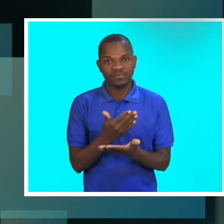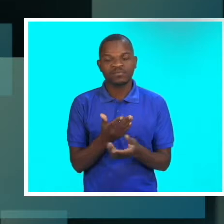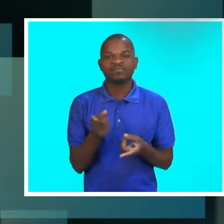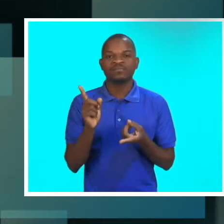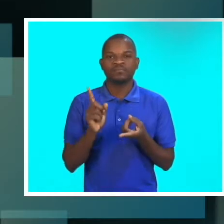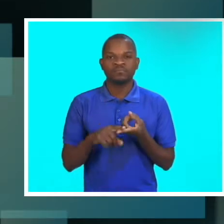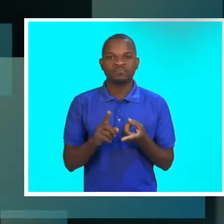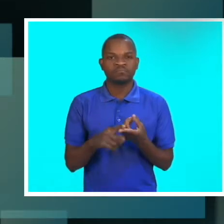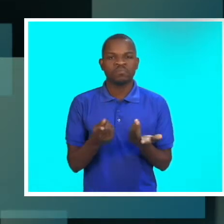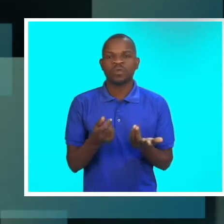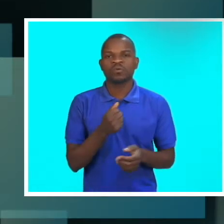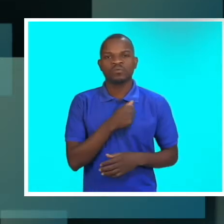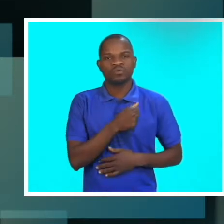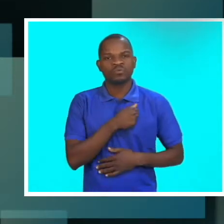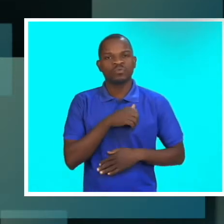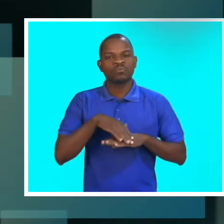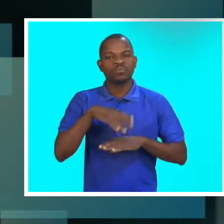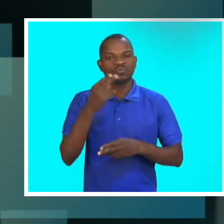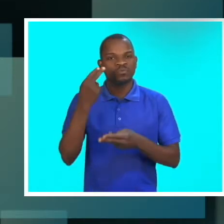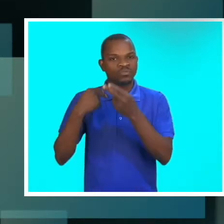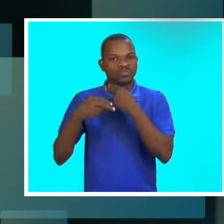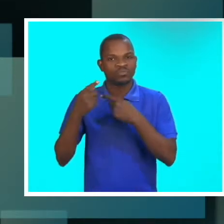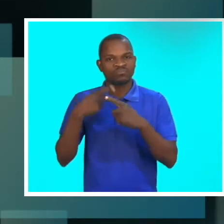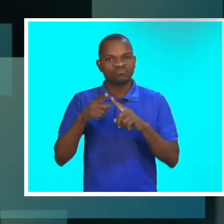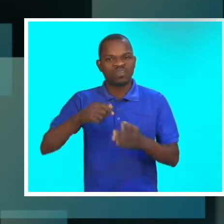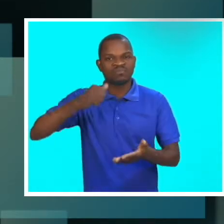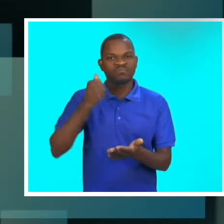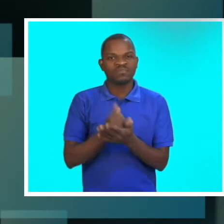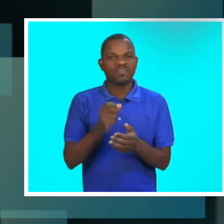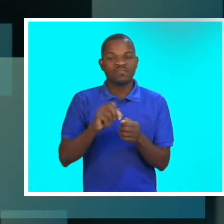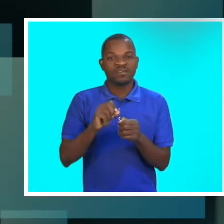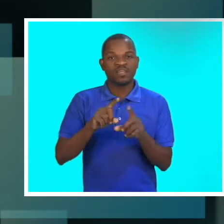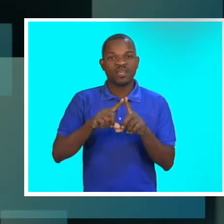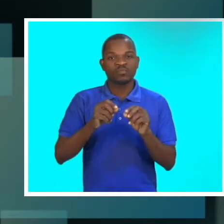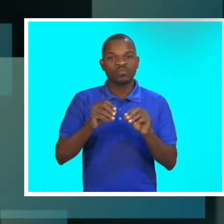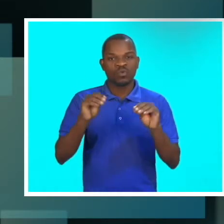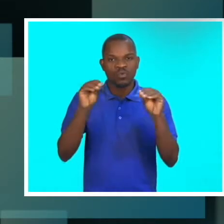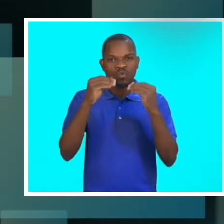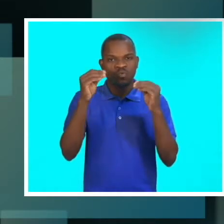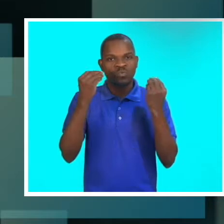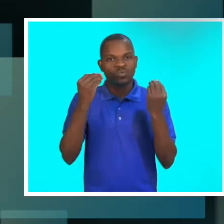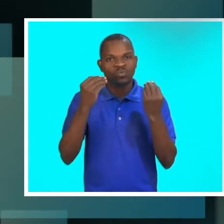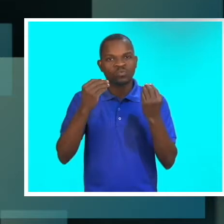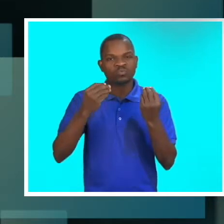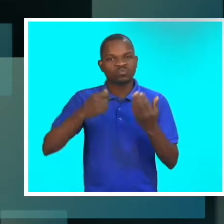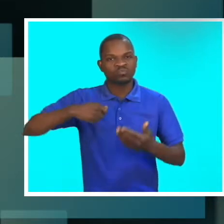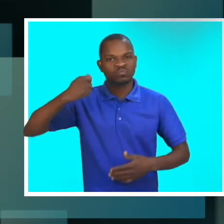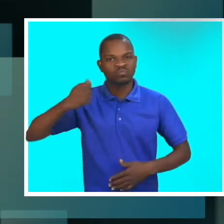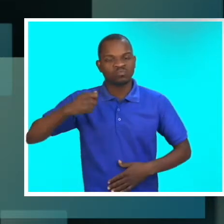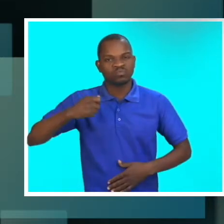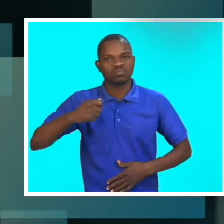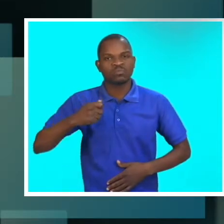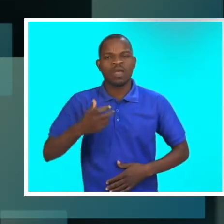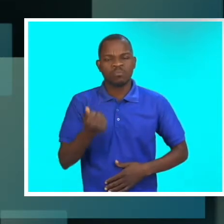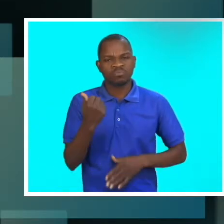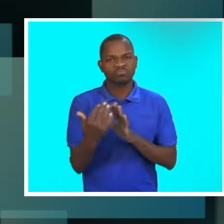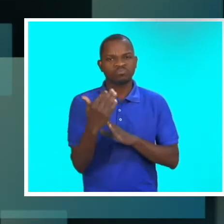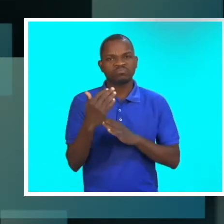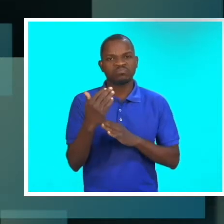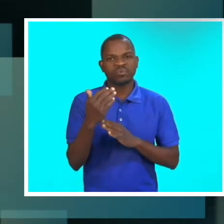ficou sensibilizado com a história e decidiu fazer o curso de direito conta um pouco do tutorial entrada na